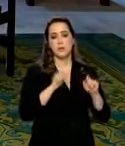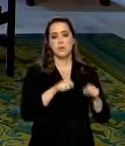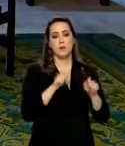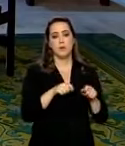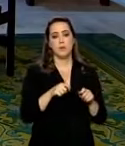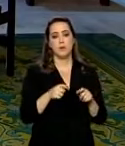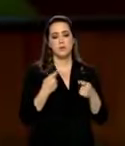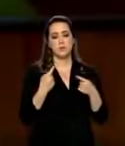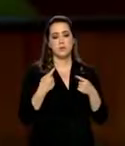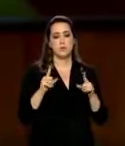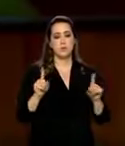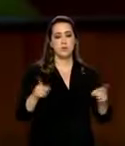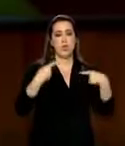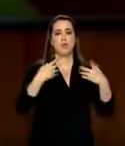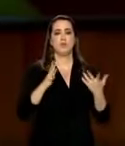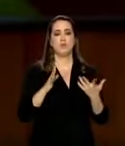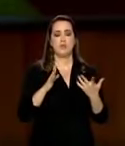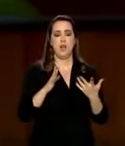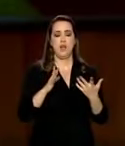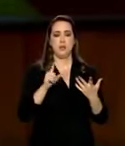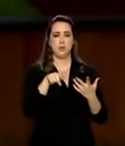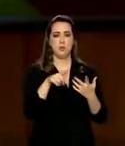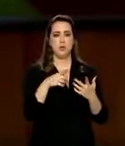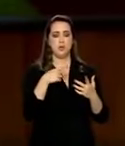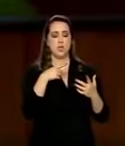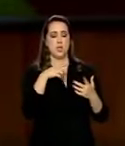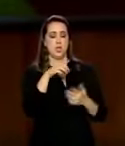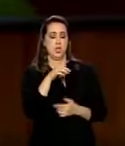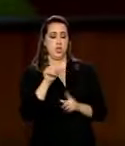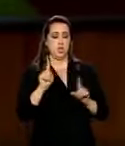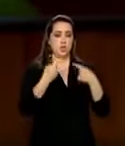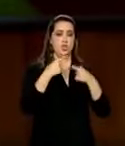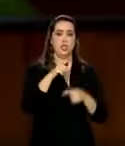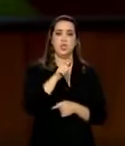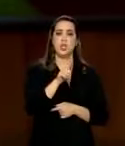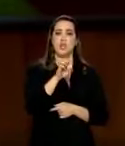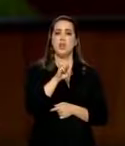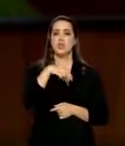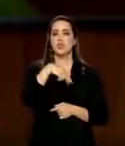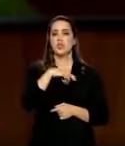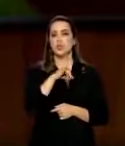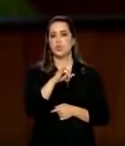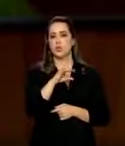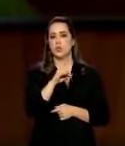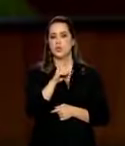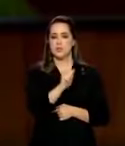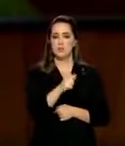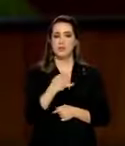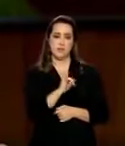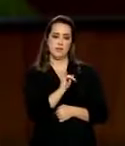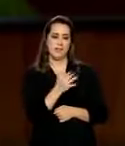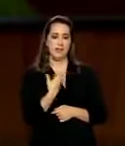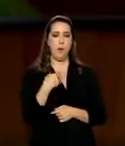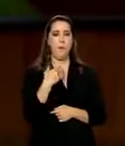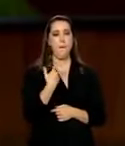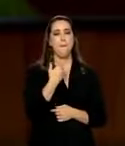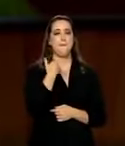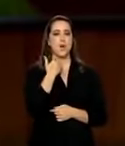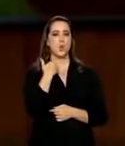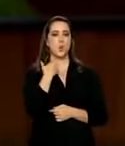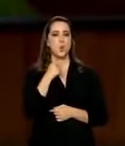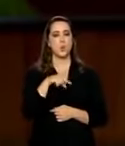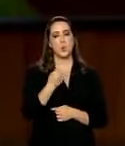de genocida, obrigado aí, né? Deixar de sofrer tanto, se eu pegar Banco Brasil, Caixa Econômica, BNDES, pessoal,